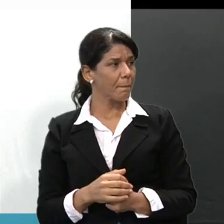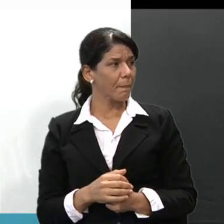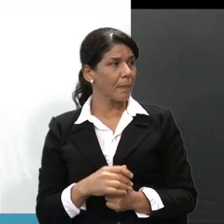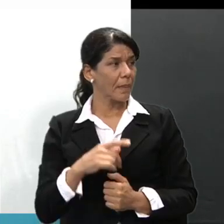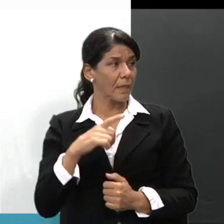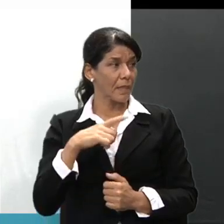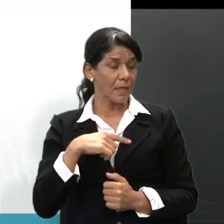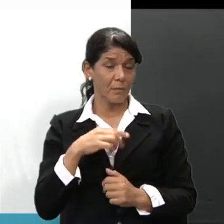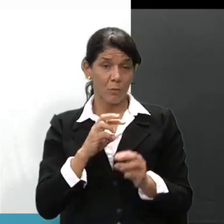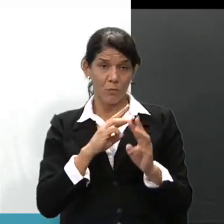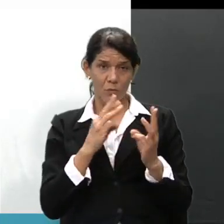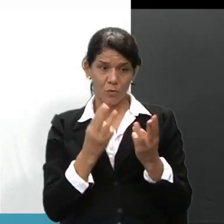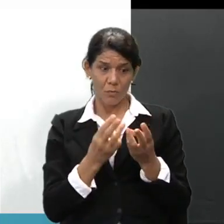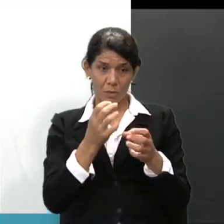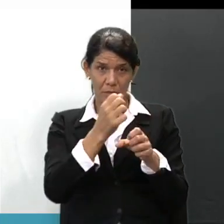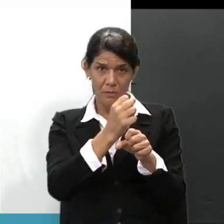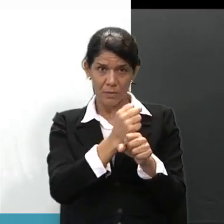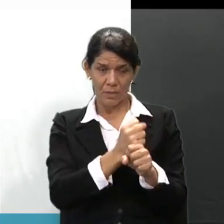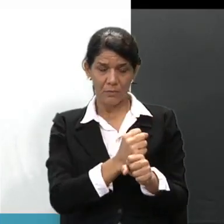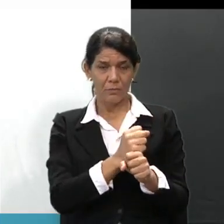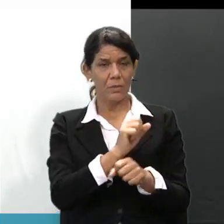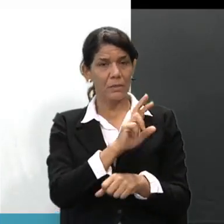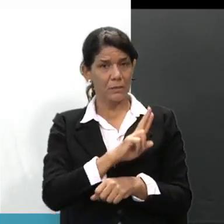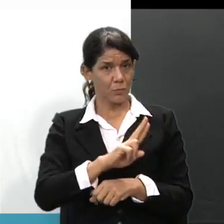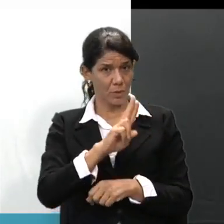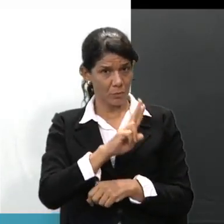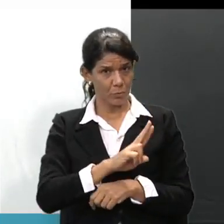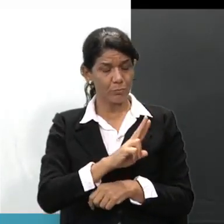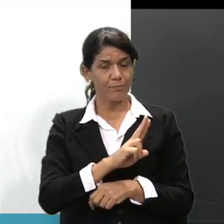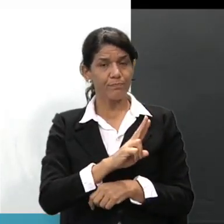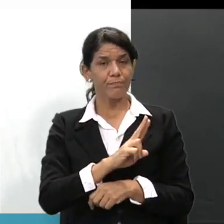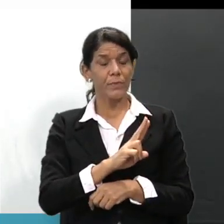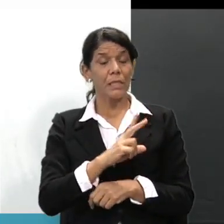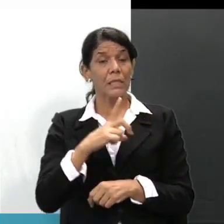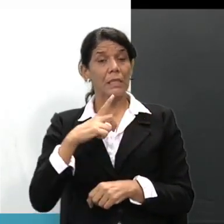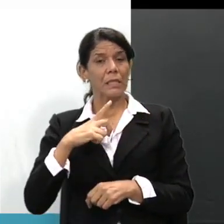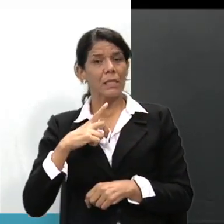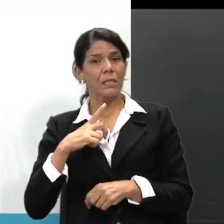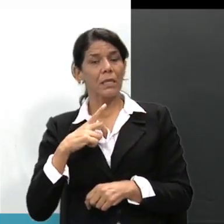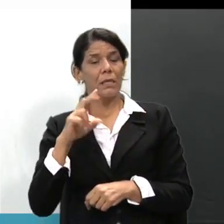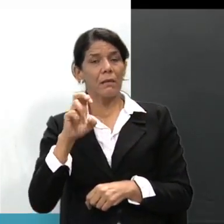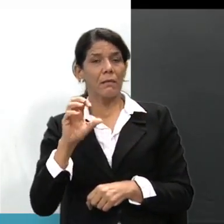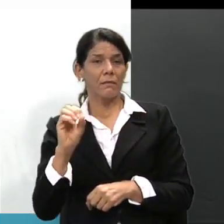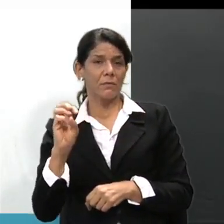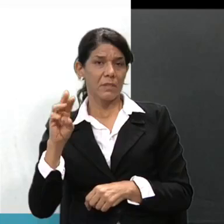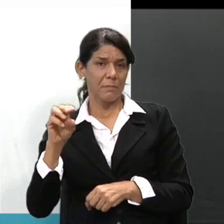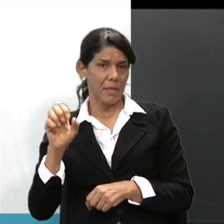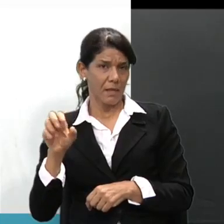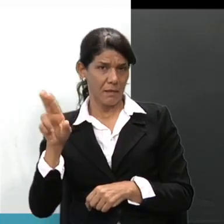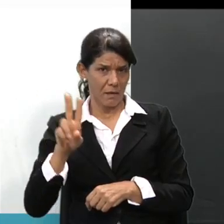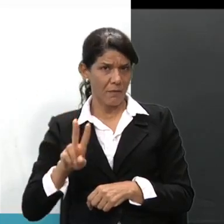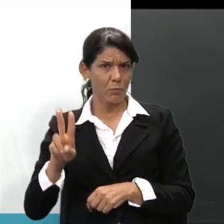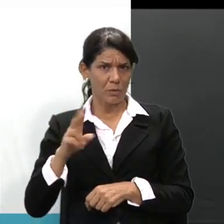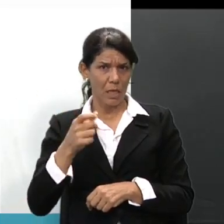aqui o volume total a ser administrado, que é referente a 500 ml,